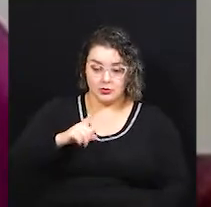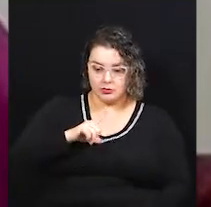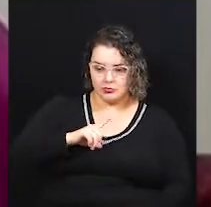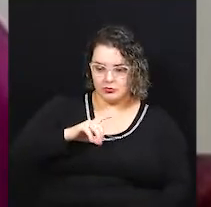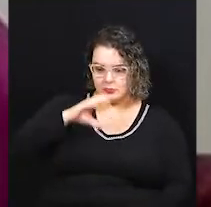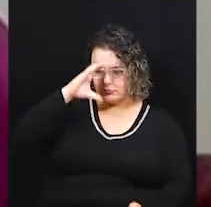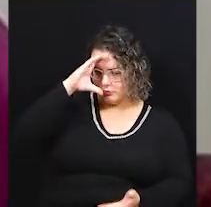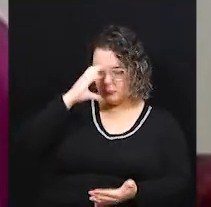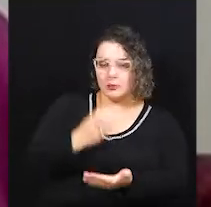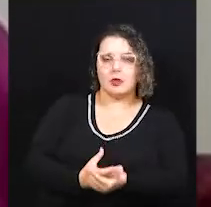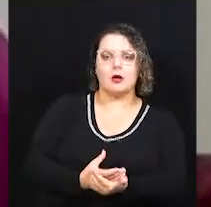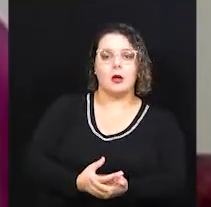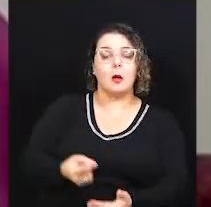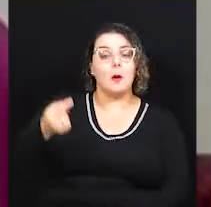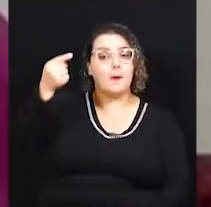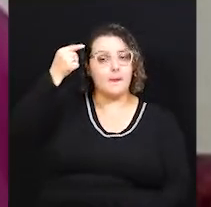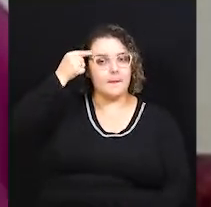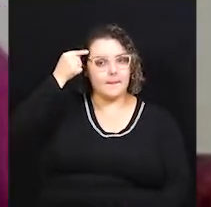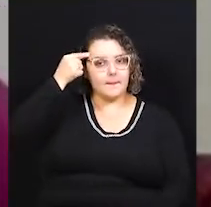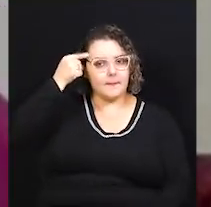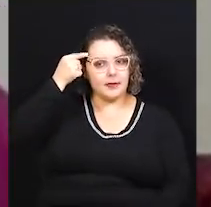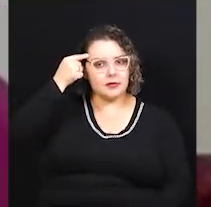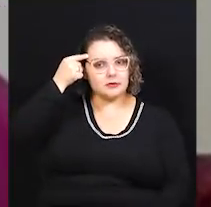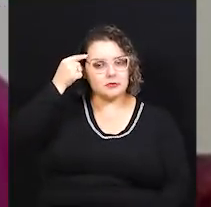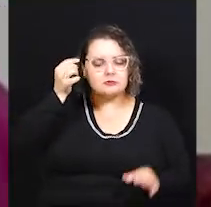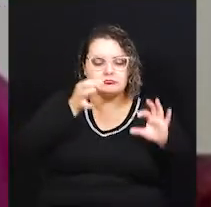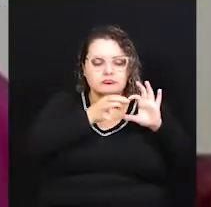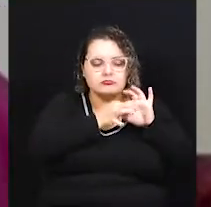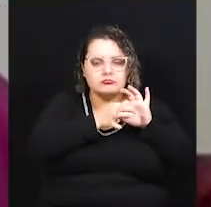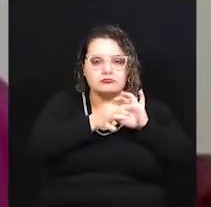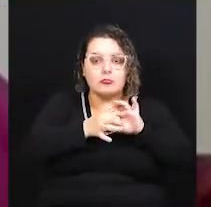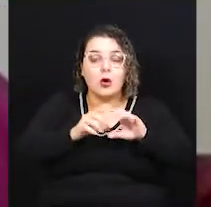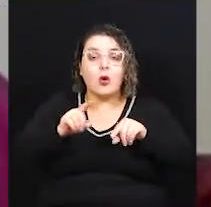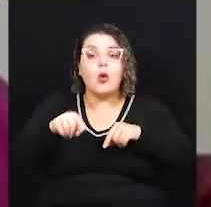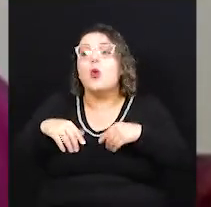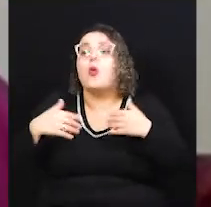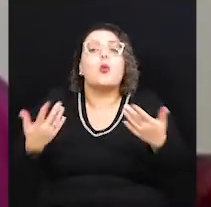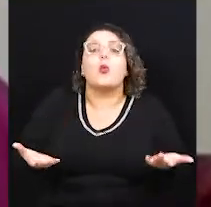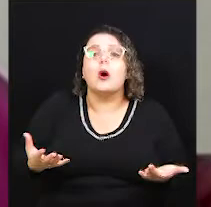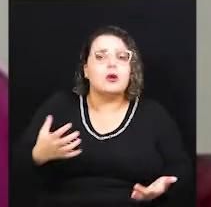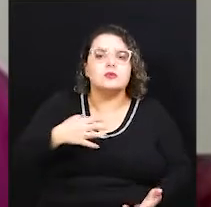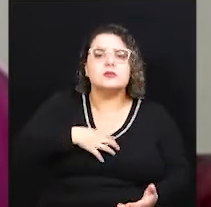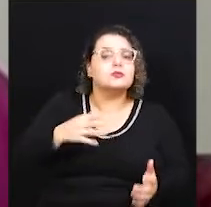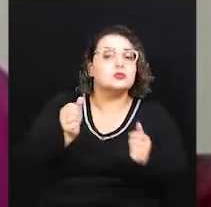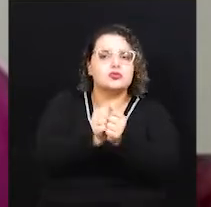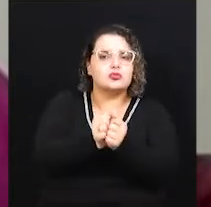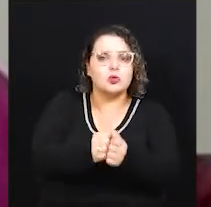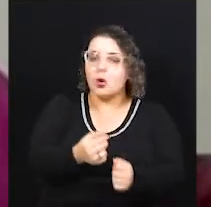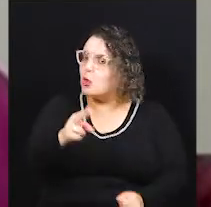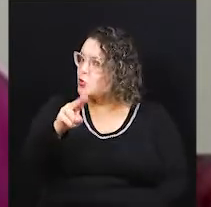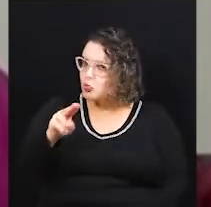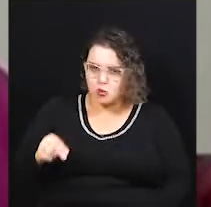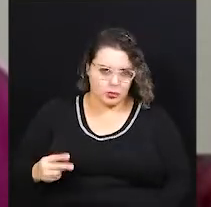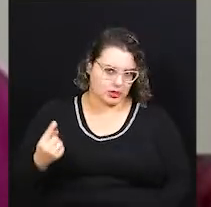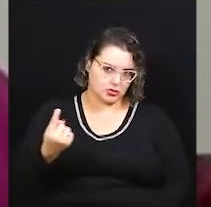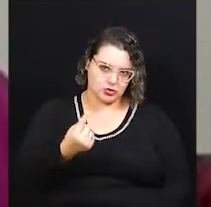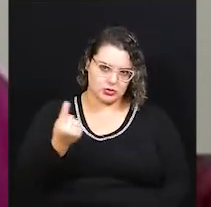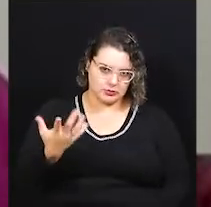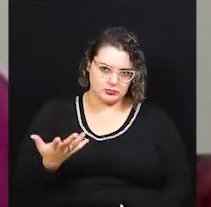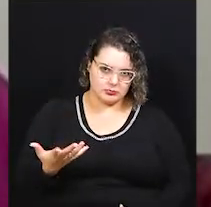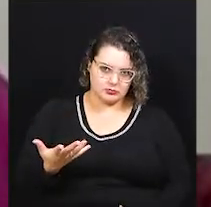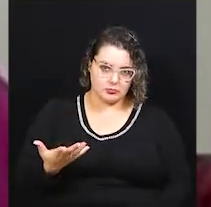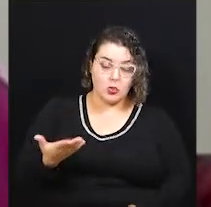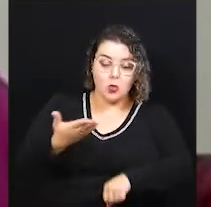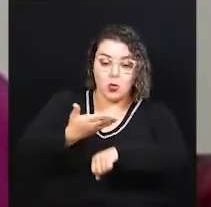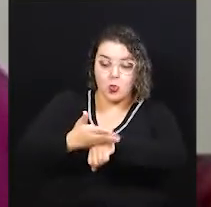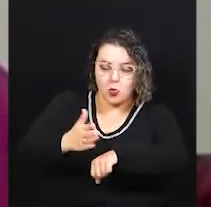confiante, pense sempre, tente associar que outros sentimentos estão juntos, eles nunca estão sozinhos. Mas o